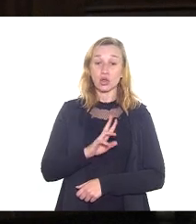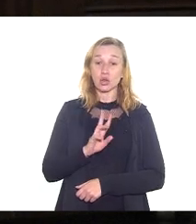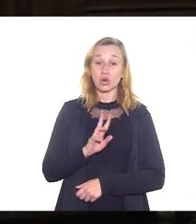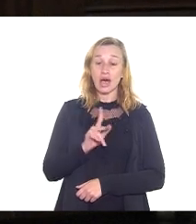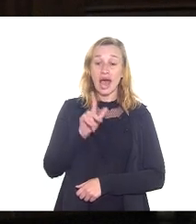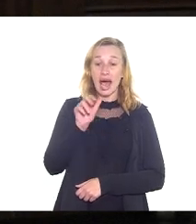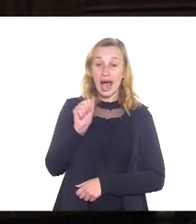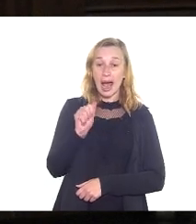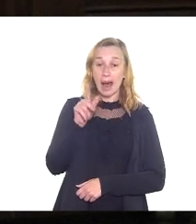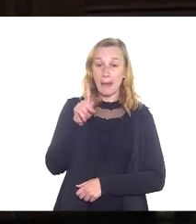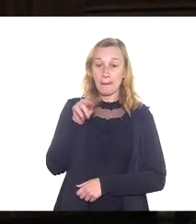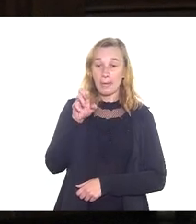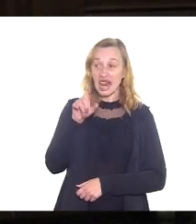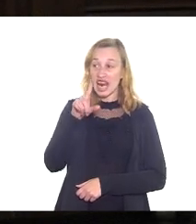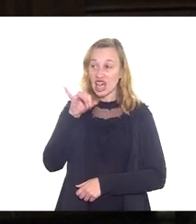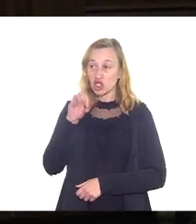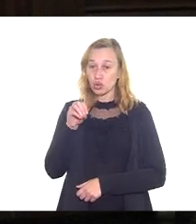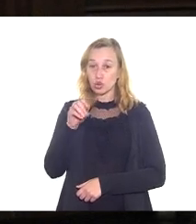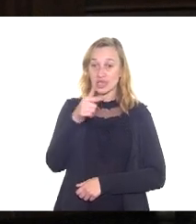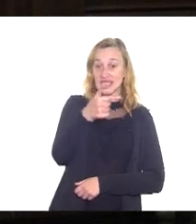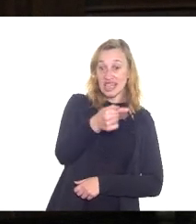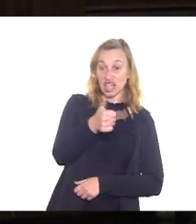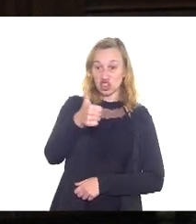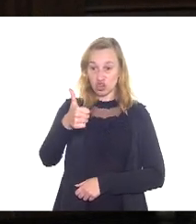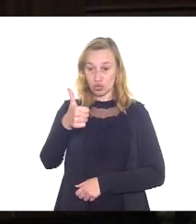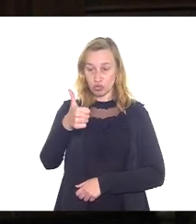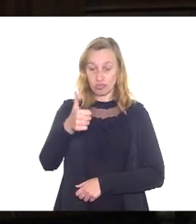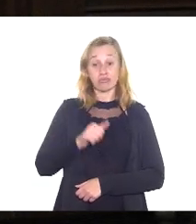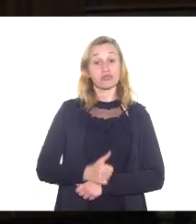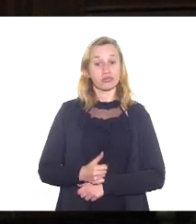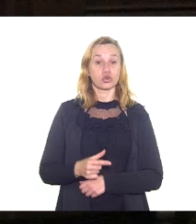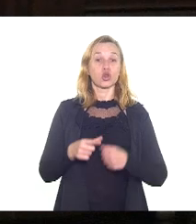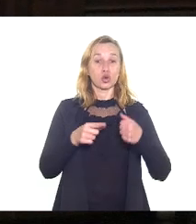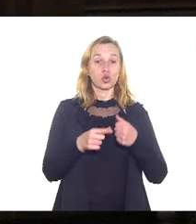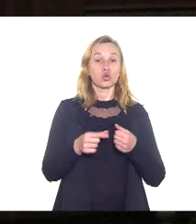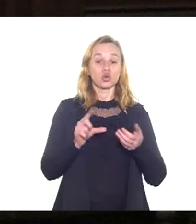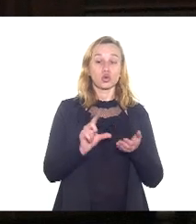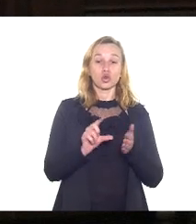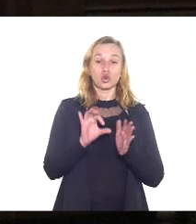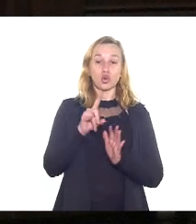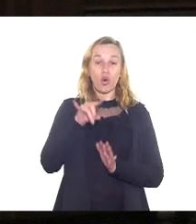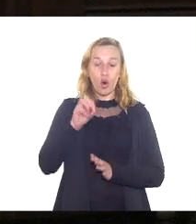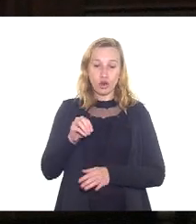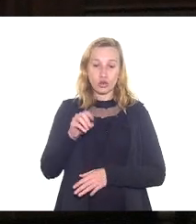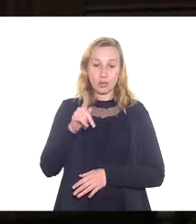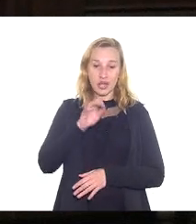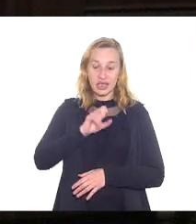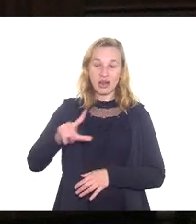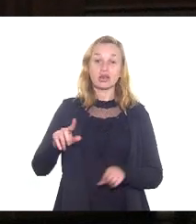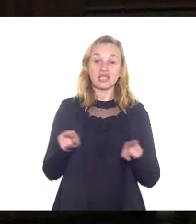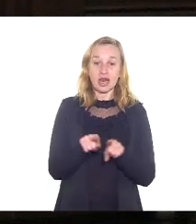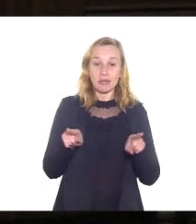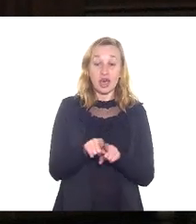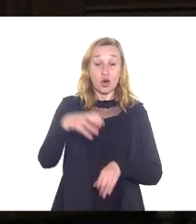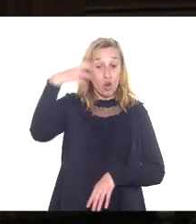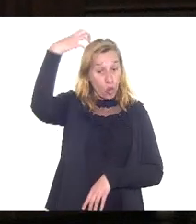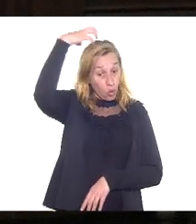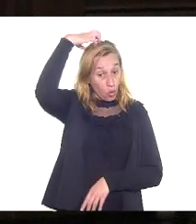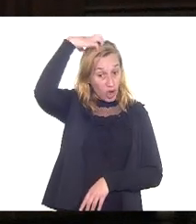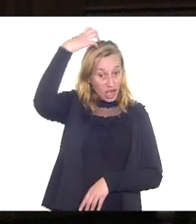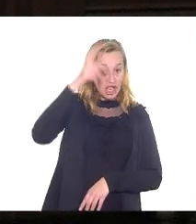de 71, 171 do Código Penal, e também por Rei do Chip,